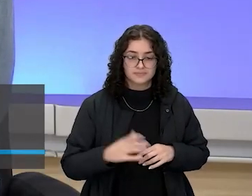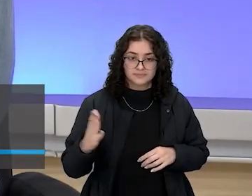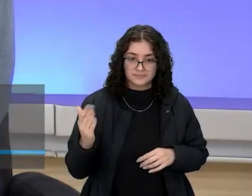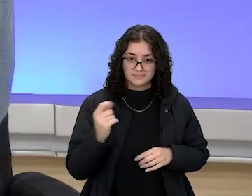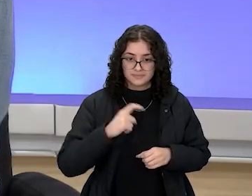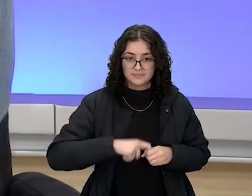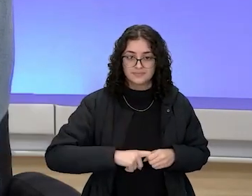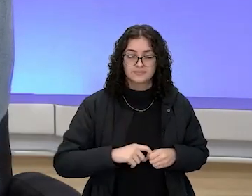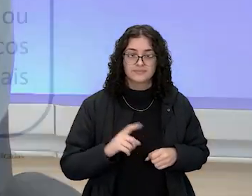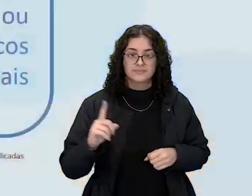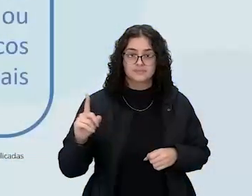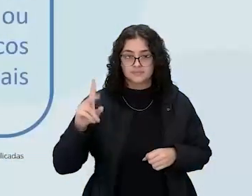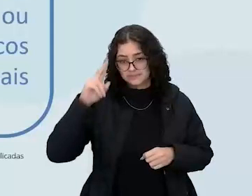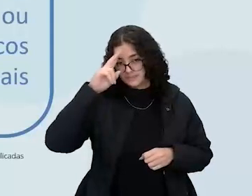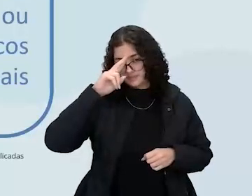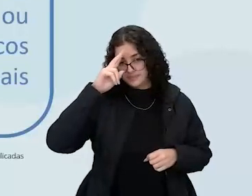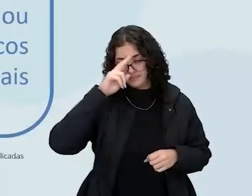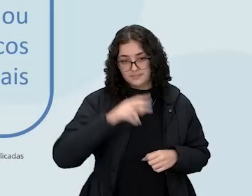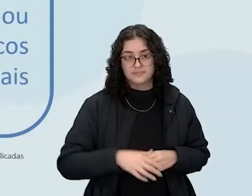voltar ali para a história.